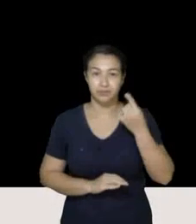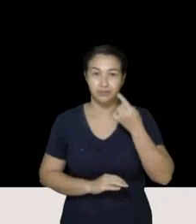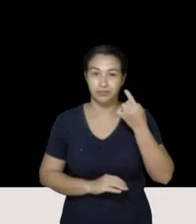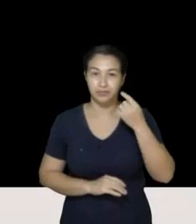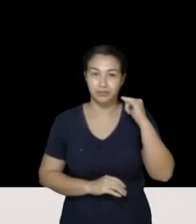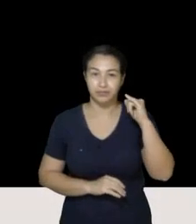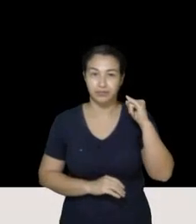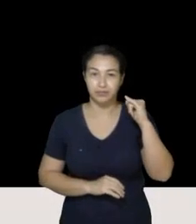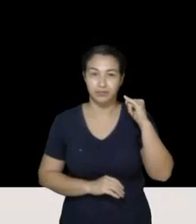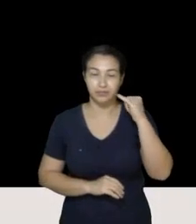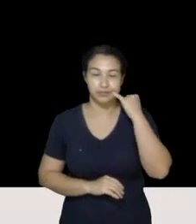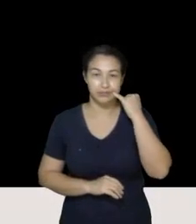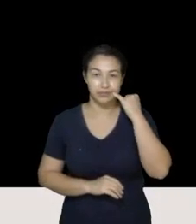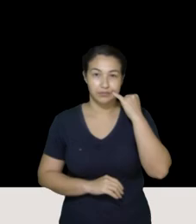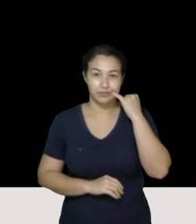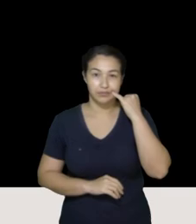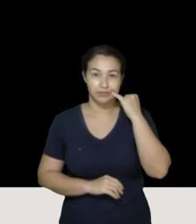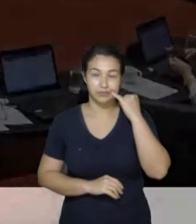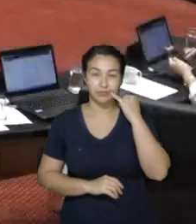eu